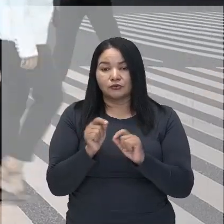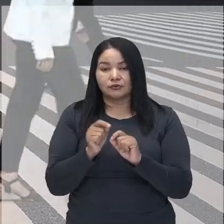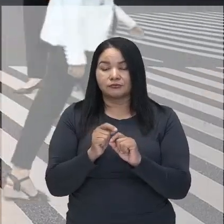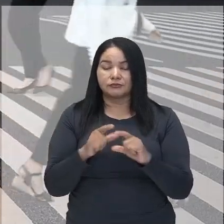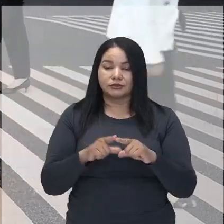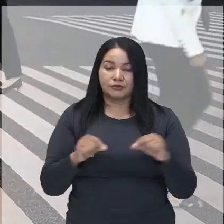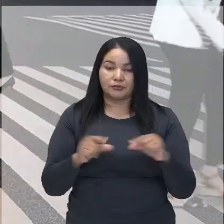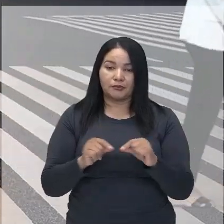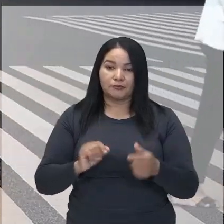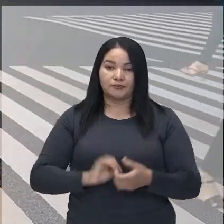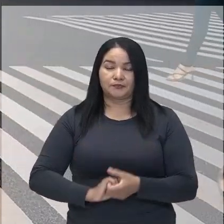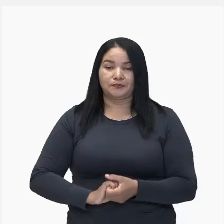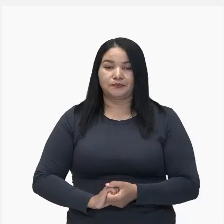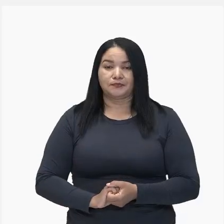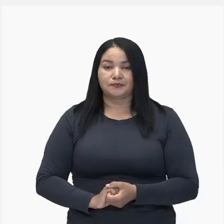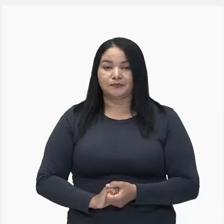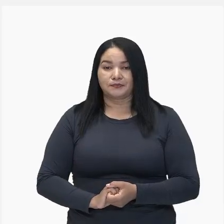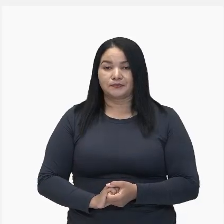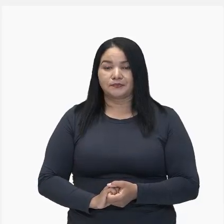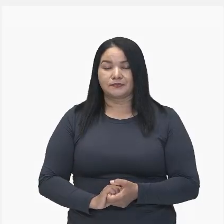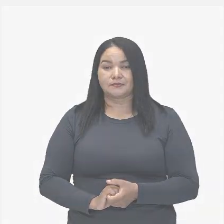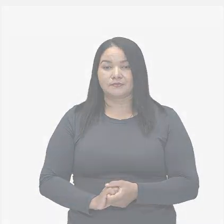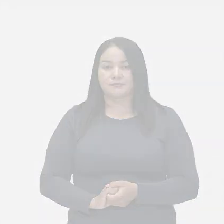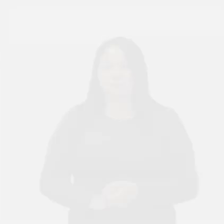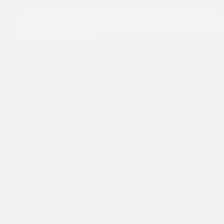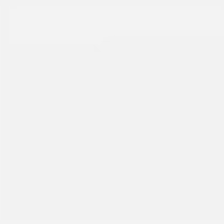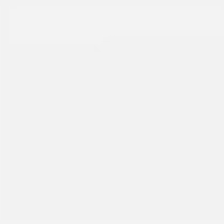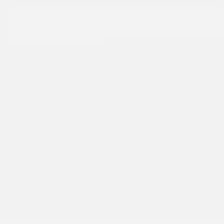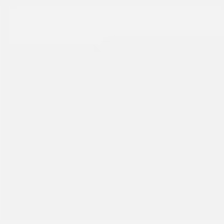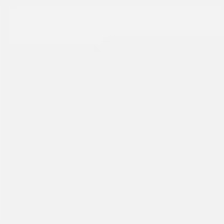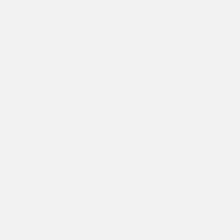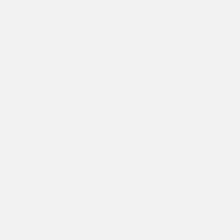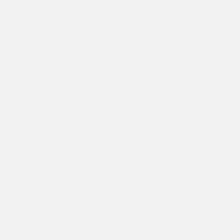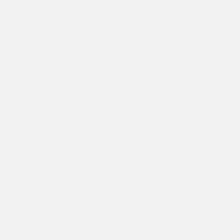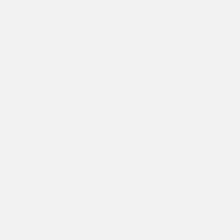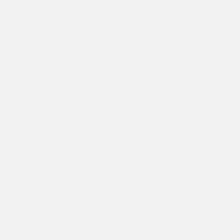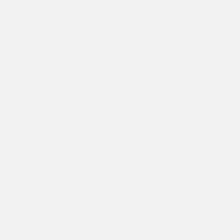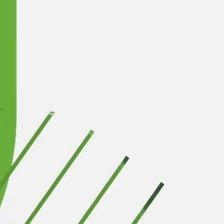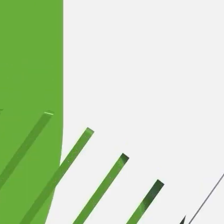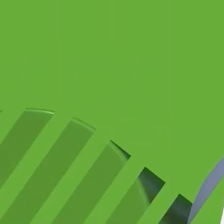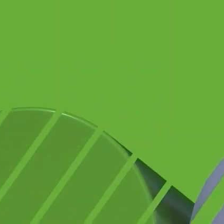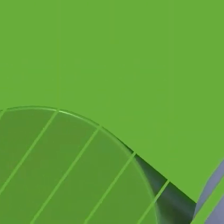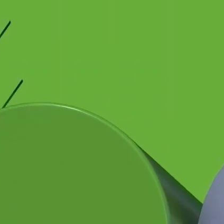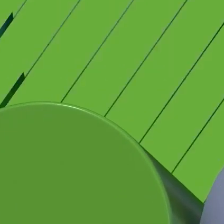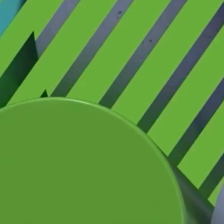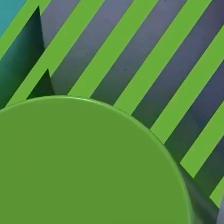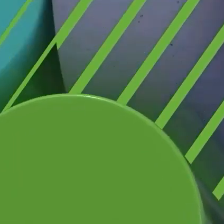Japão.